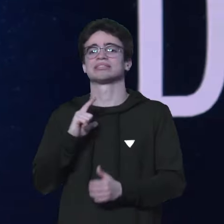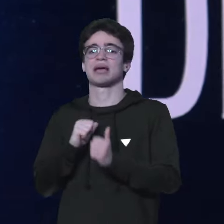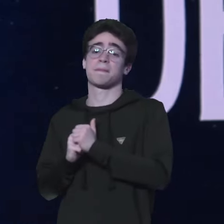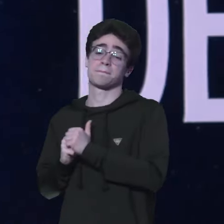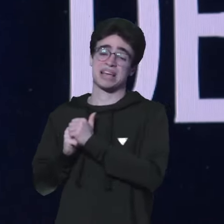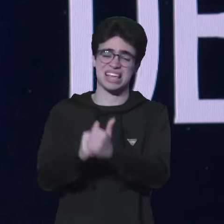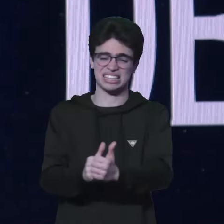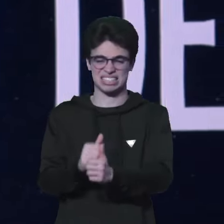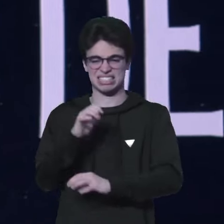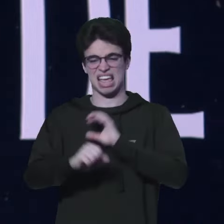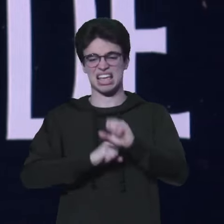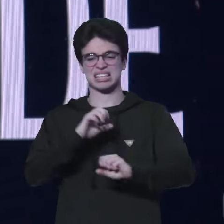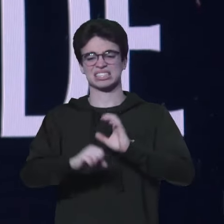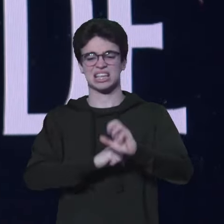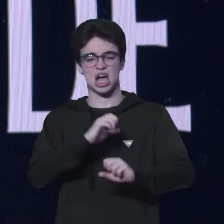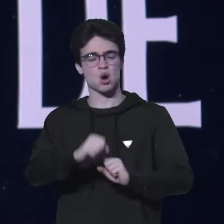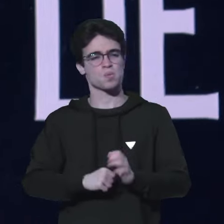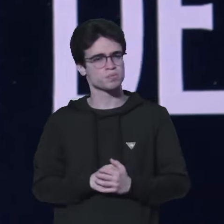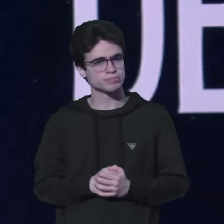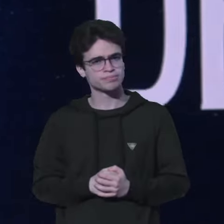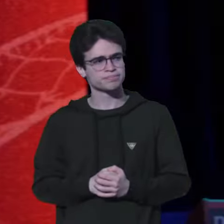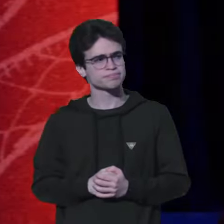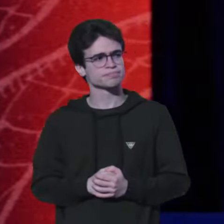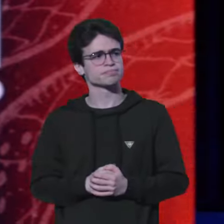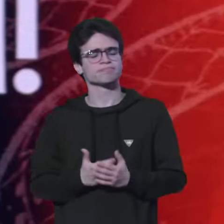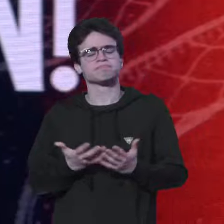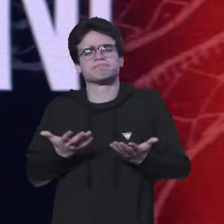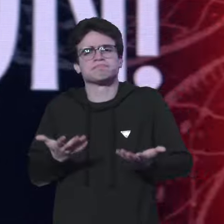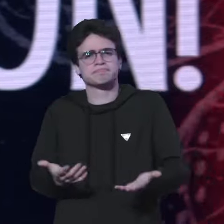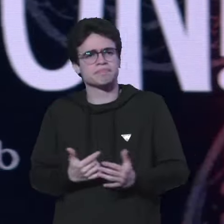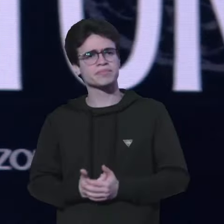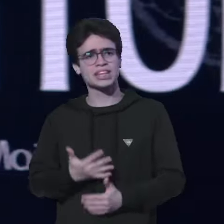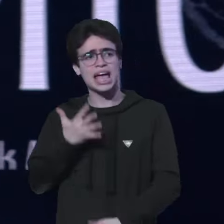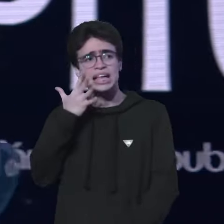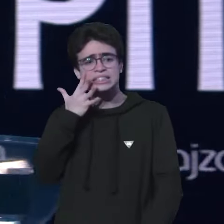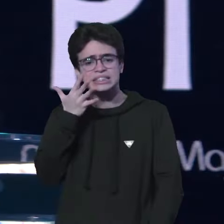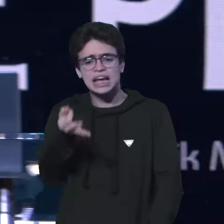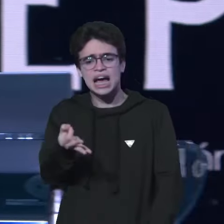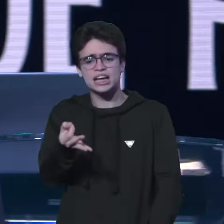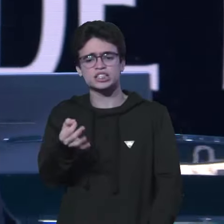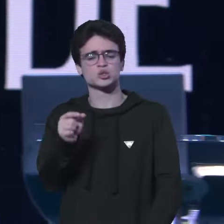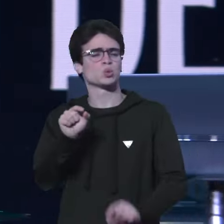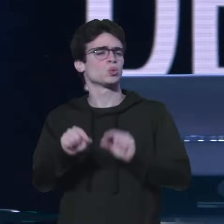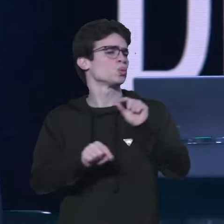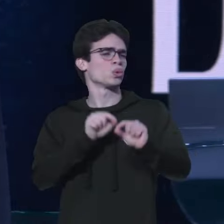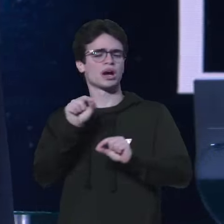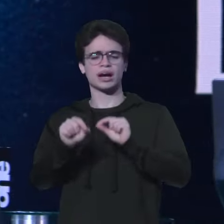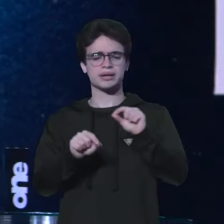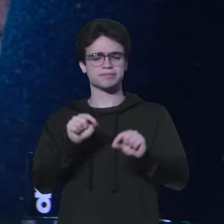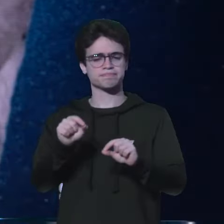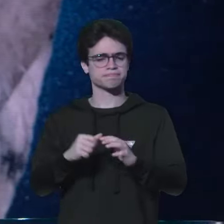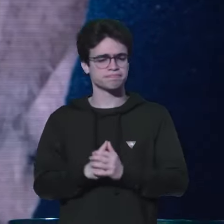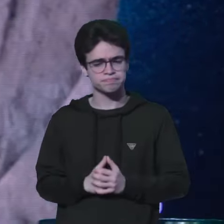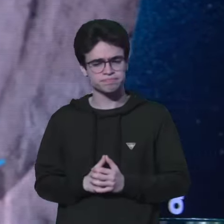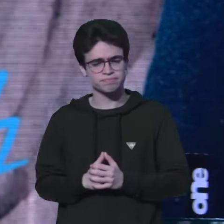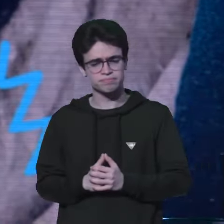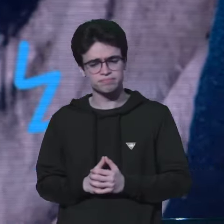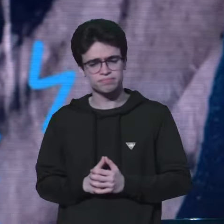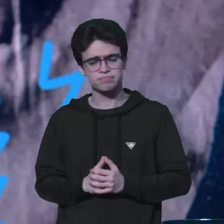e a Silas. Só que o que é interessante nesse texto que eu quero conversar com você hoje, a Bíblia